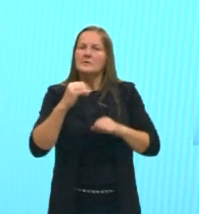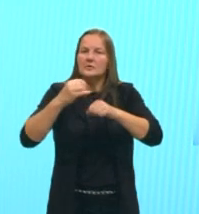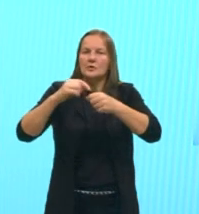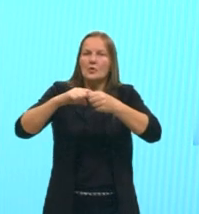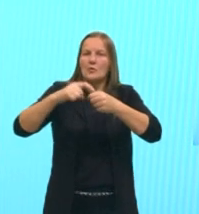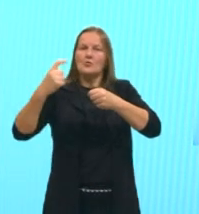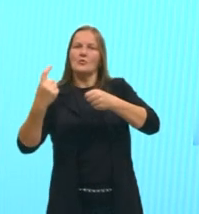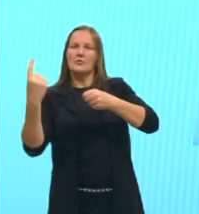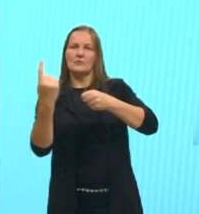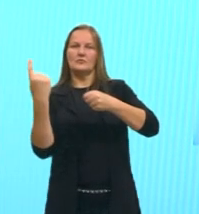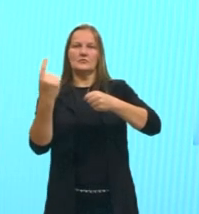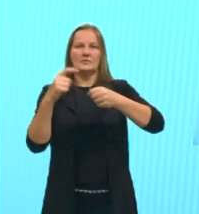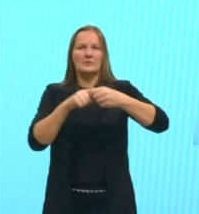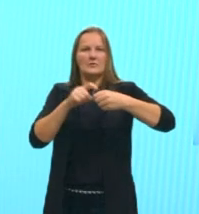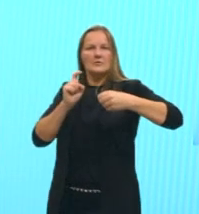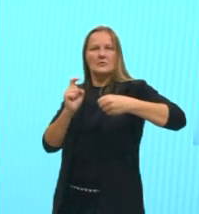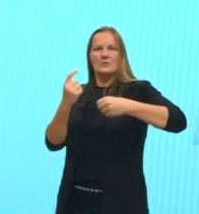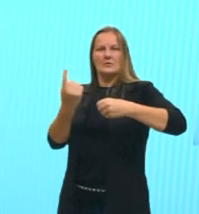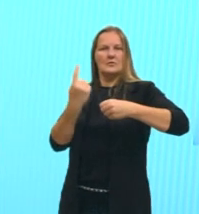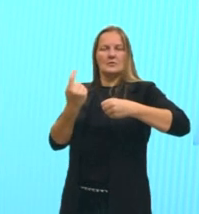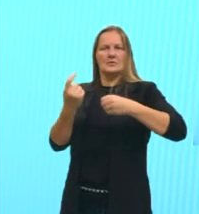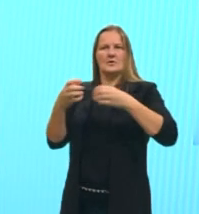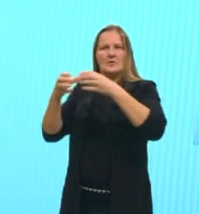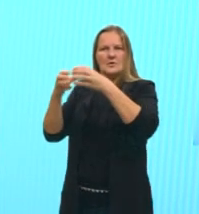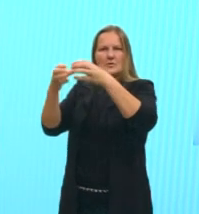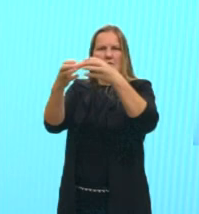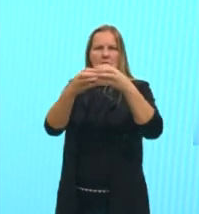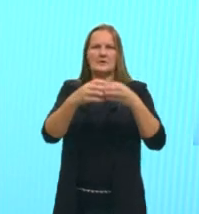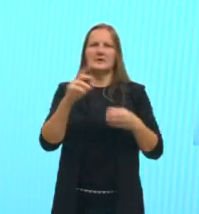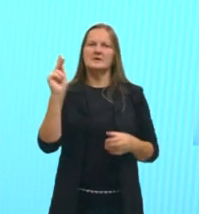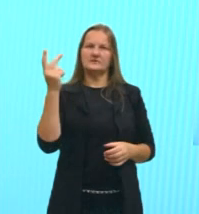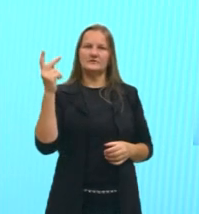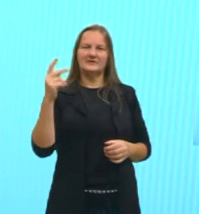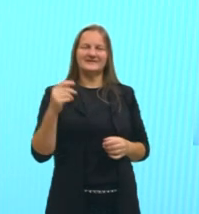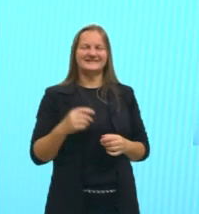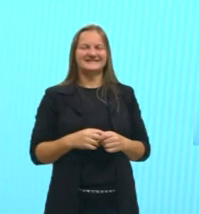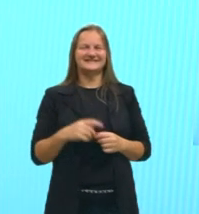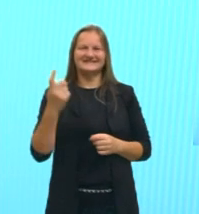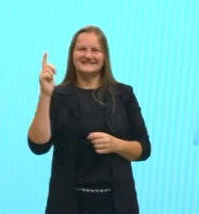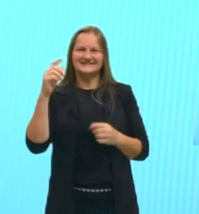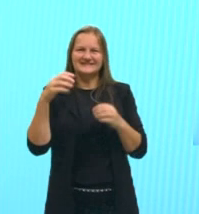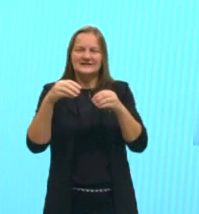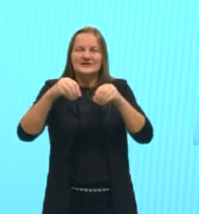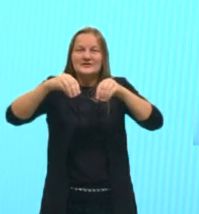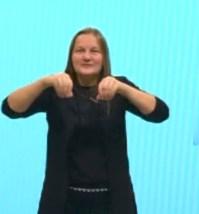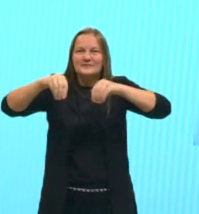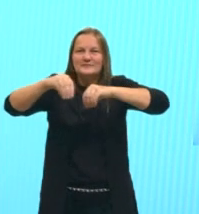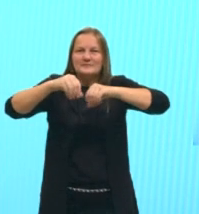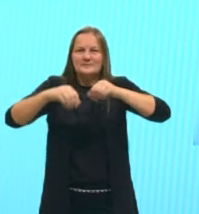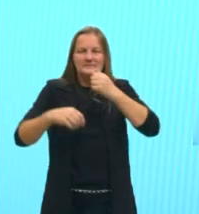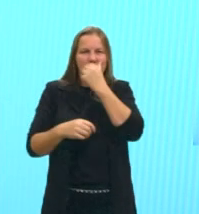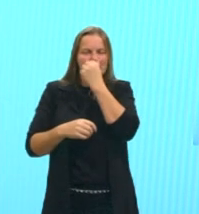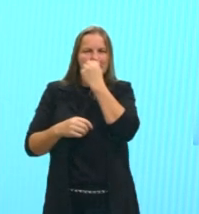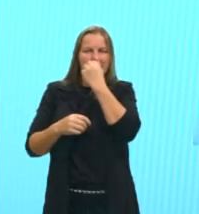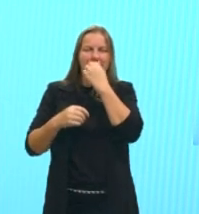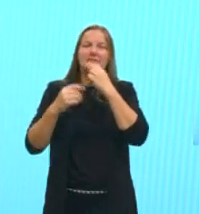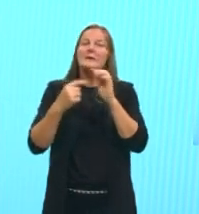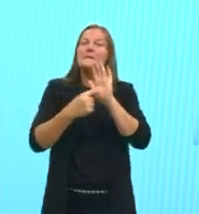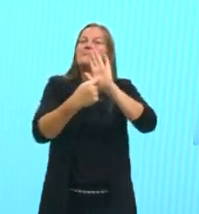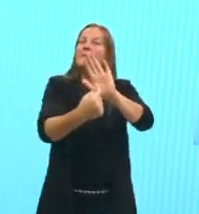independências né E aí a história não é geografia tá geografia fica com um espaço né o espaço geográfico